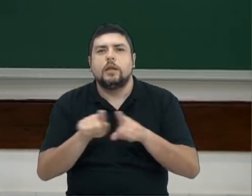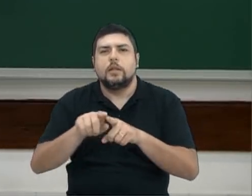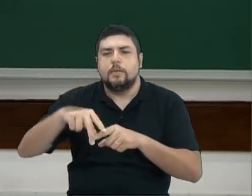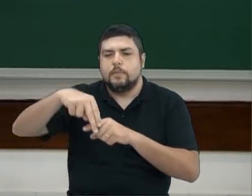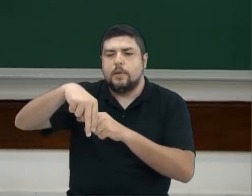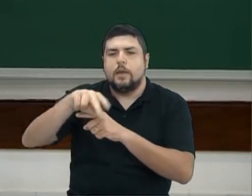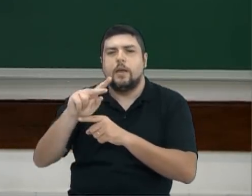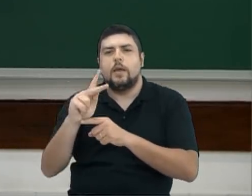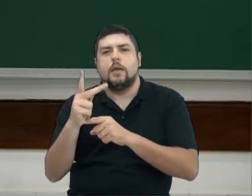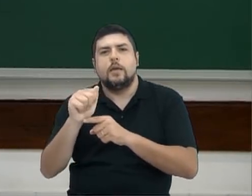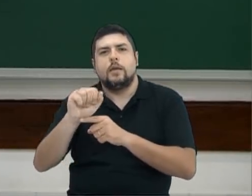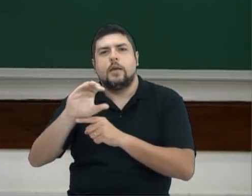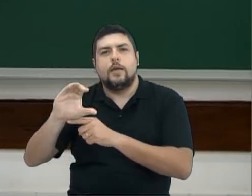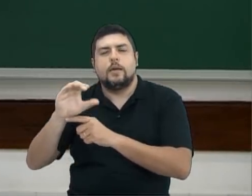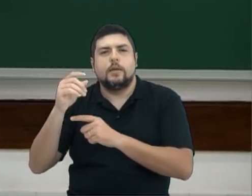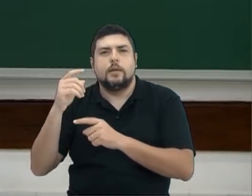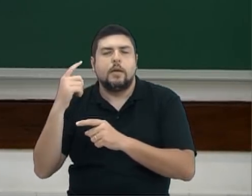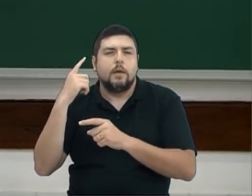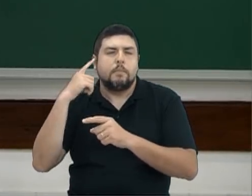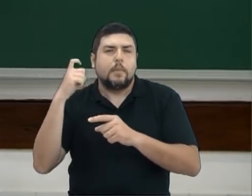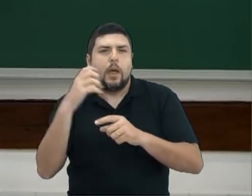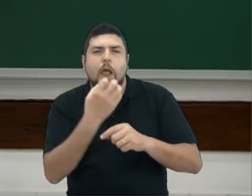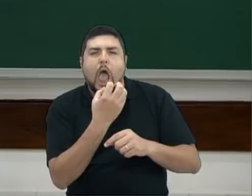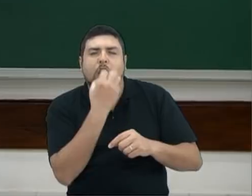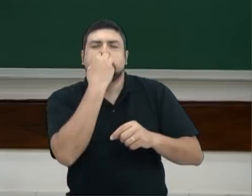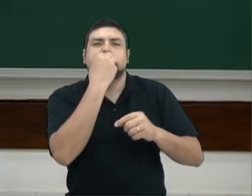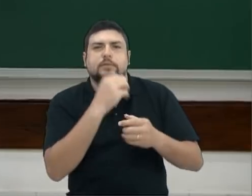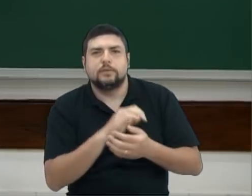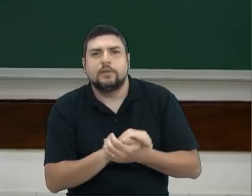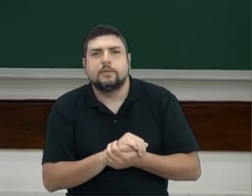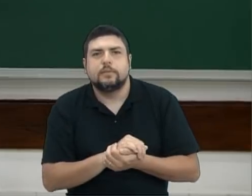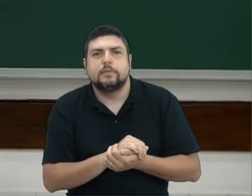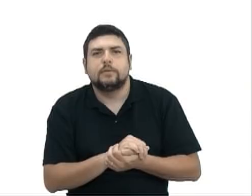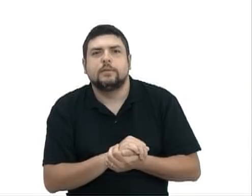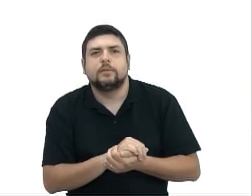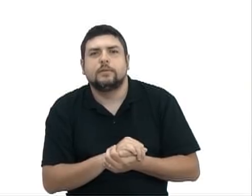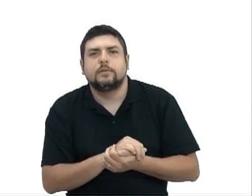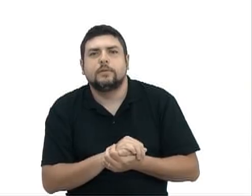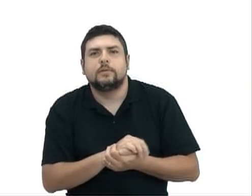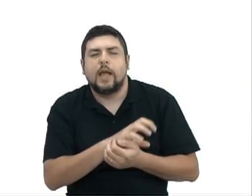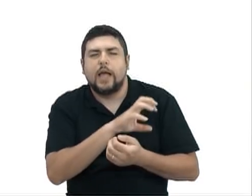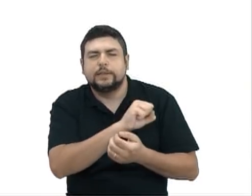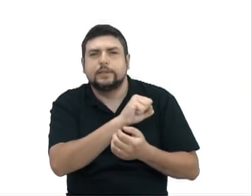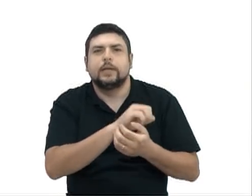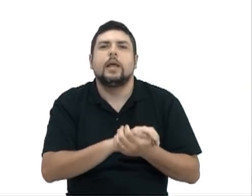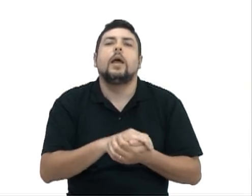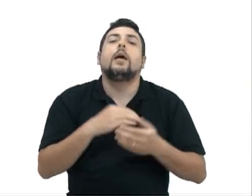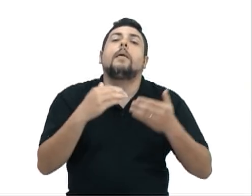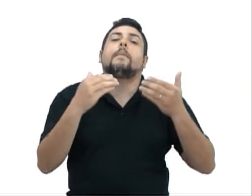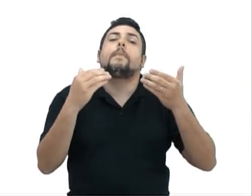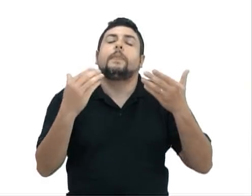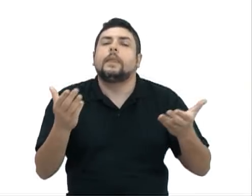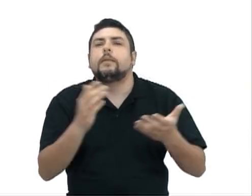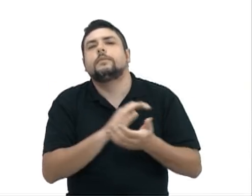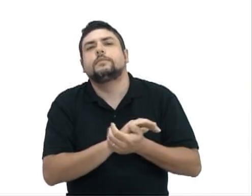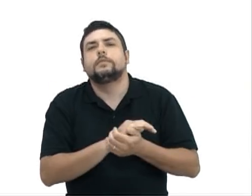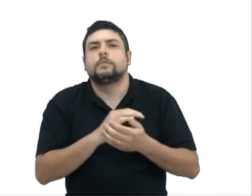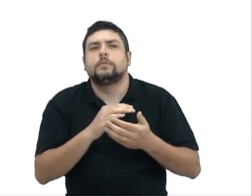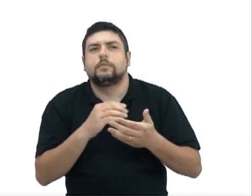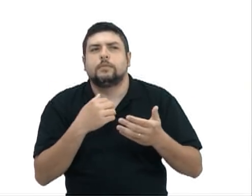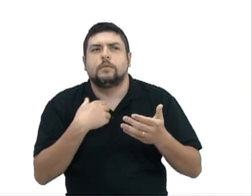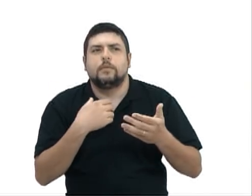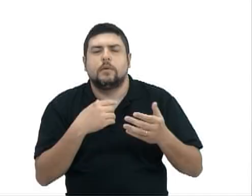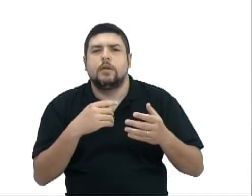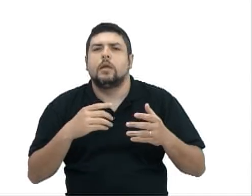nhaque? Onomatopeia, não é mesmo? Vamos lá? Então, quando nós escrevemos ou falamos,